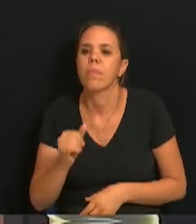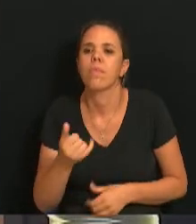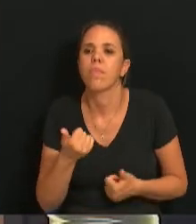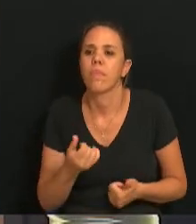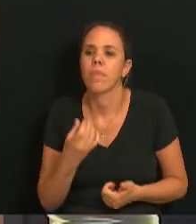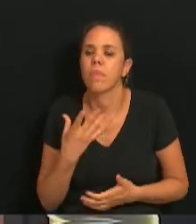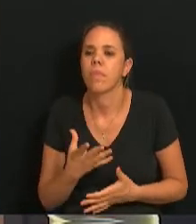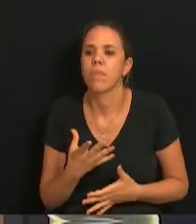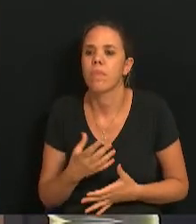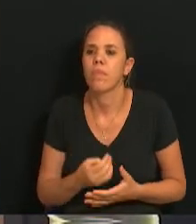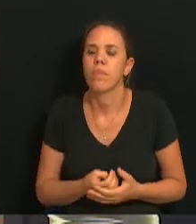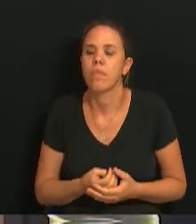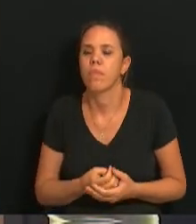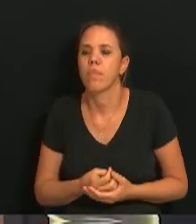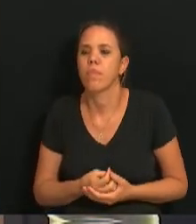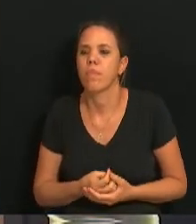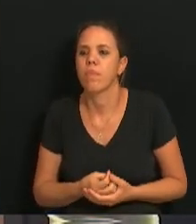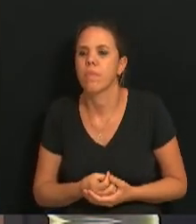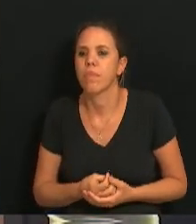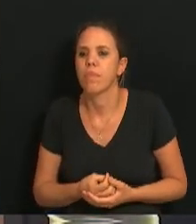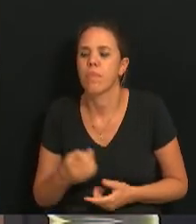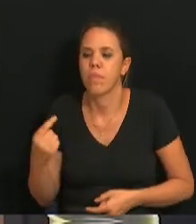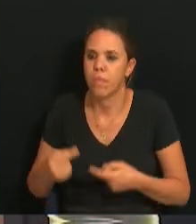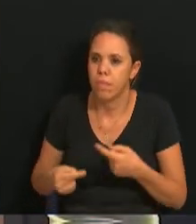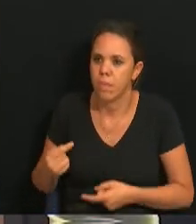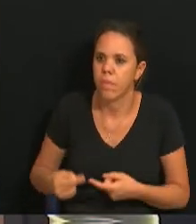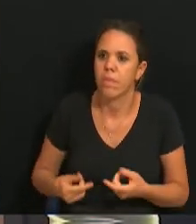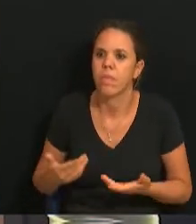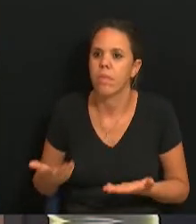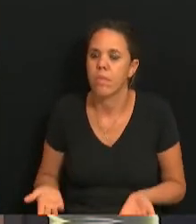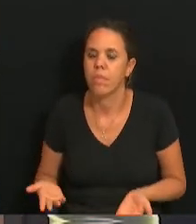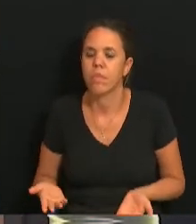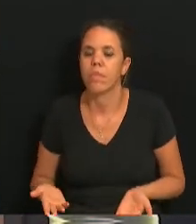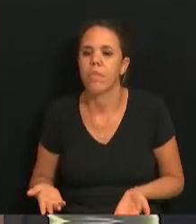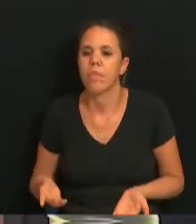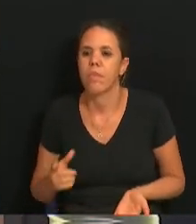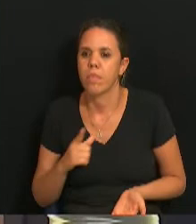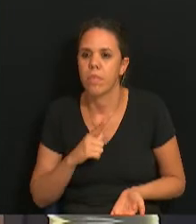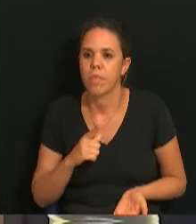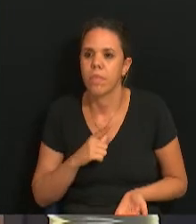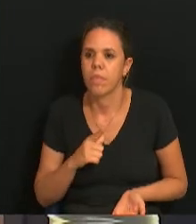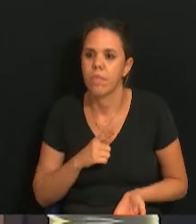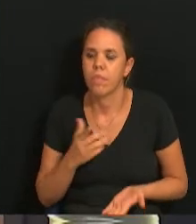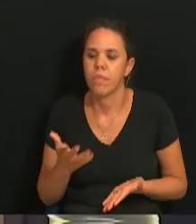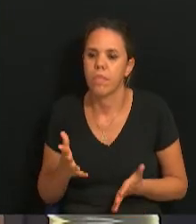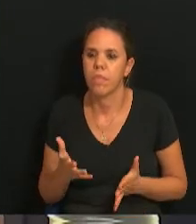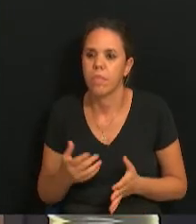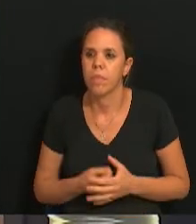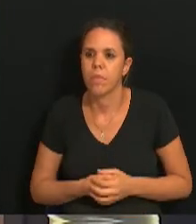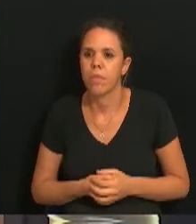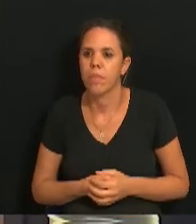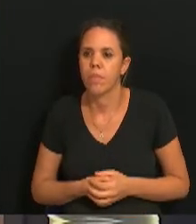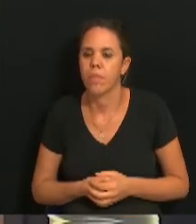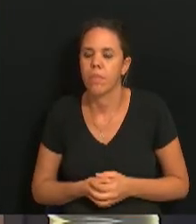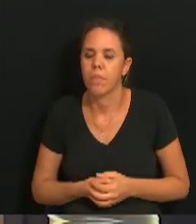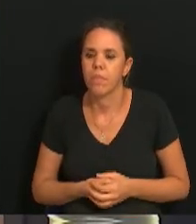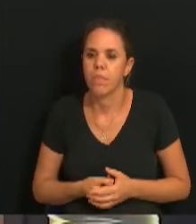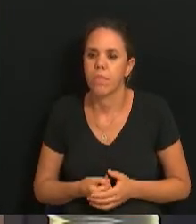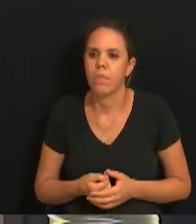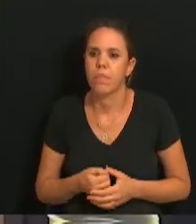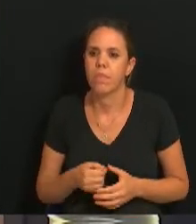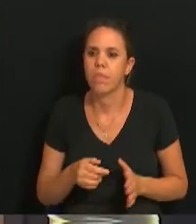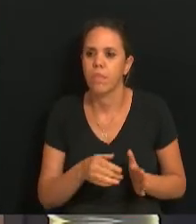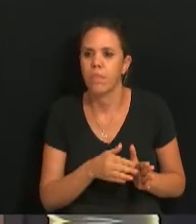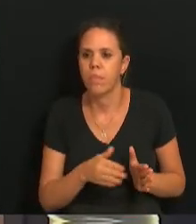que a discussão que se tem em torno do reconhecimento da jornada